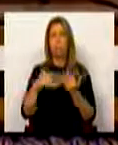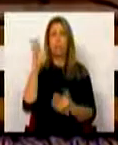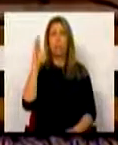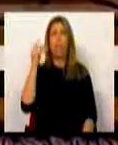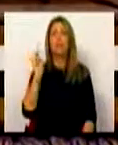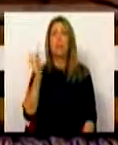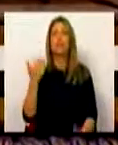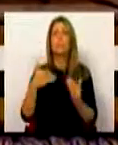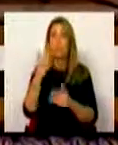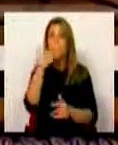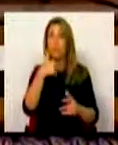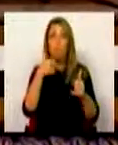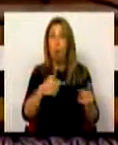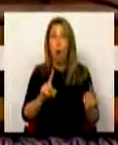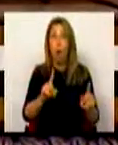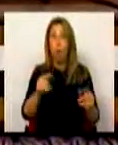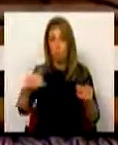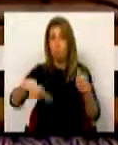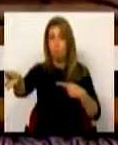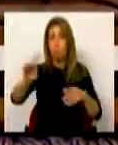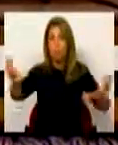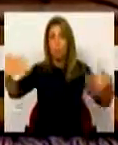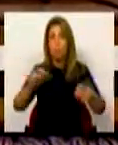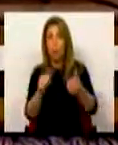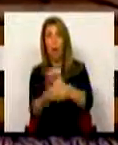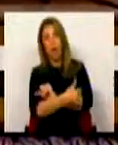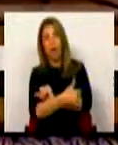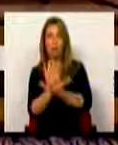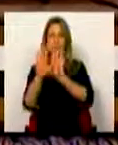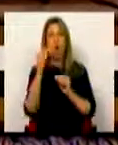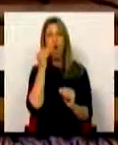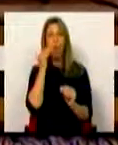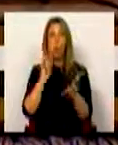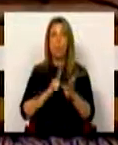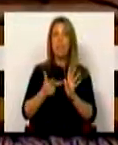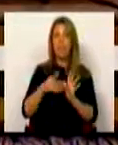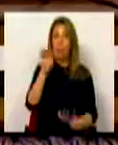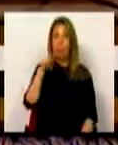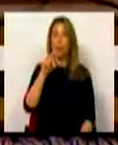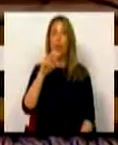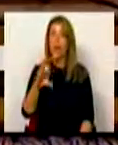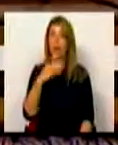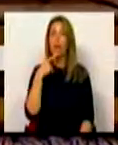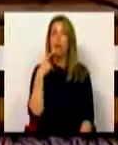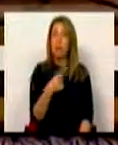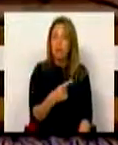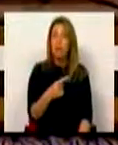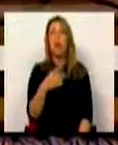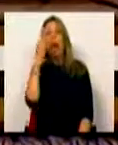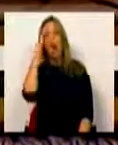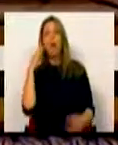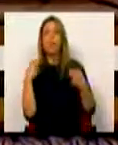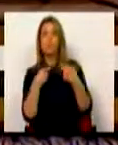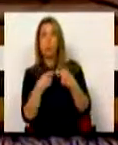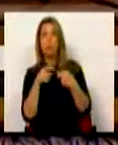bem podiam tê-lo alterado, mas certamente, por estar avalizado tecnicamente pelo LUNEC, consideraram adequado.